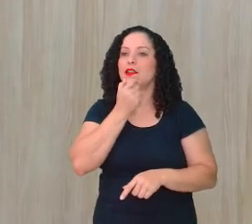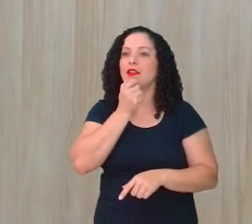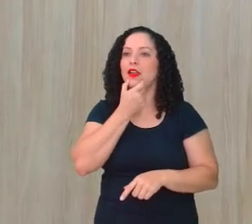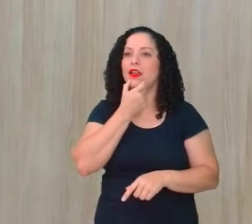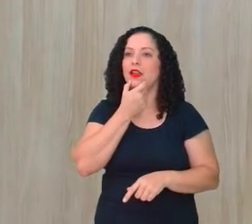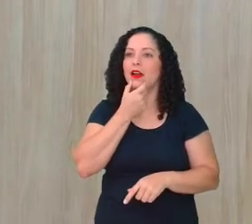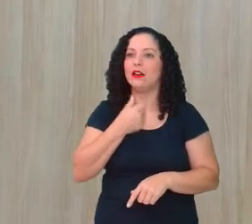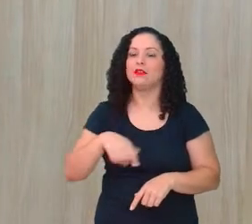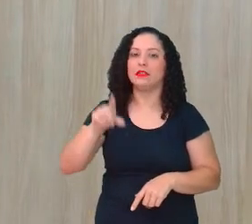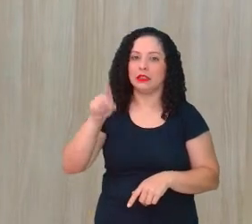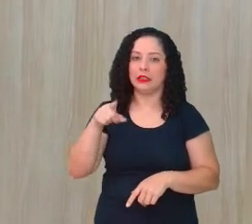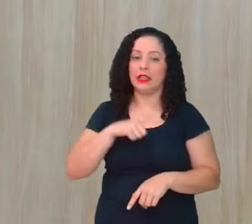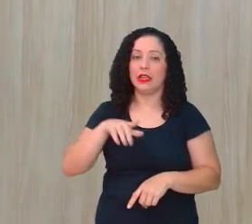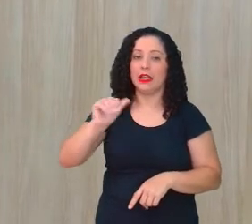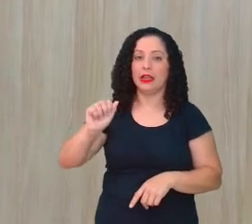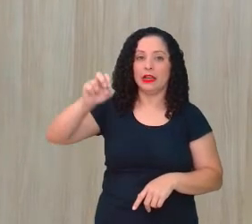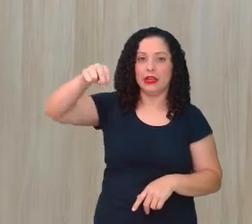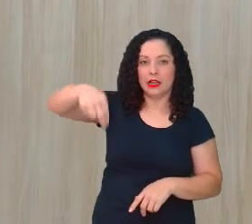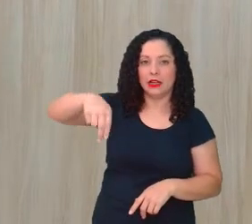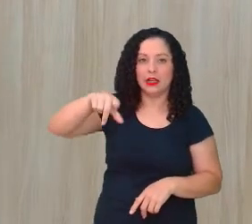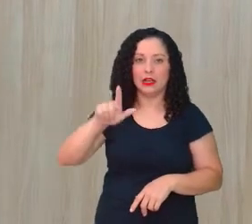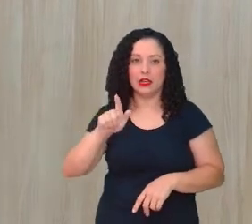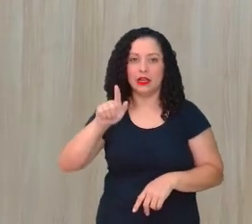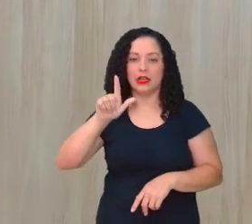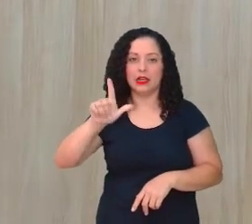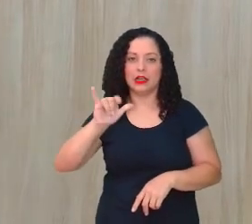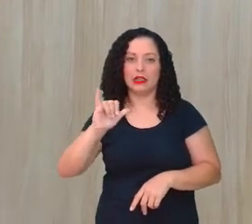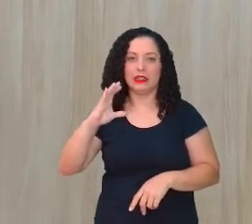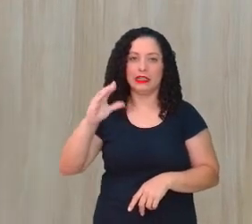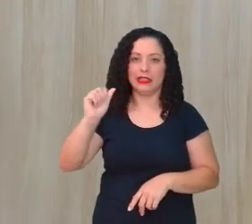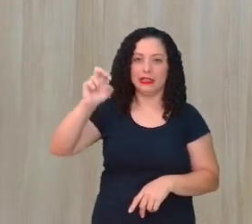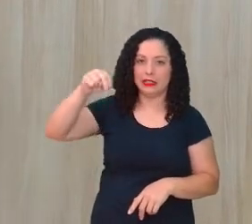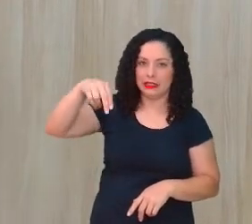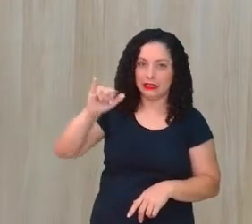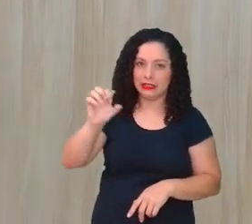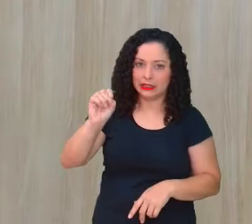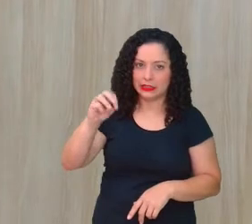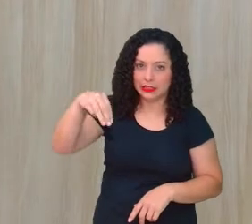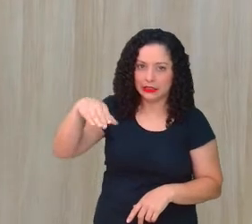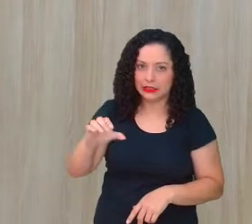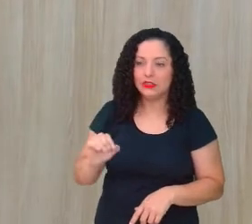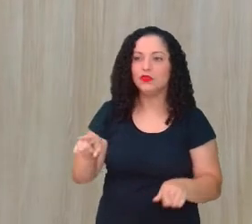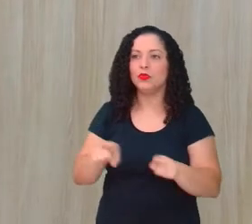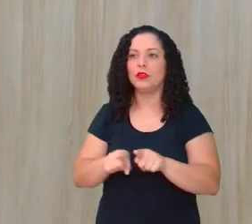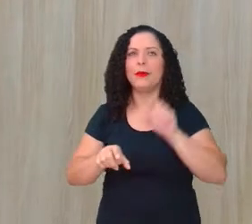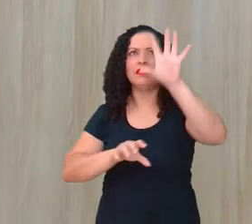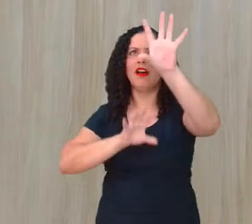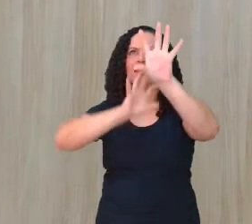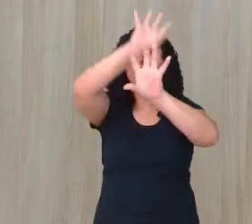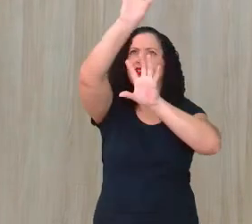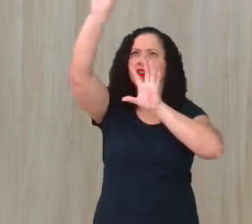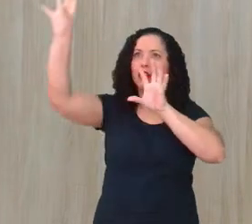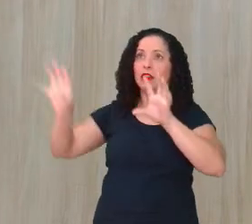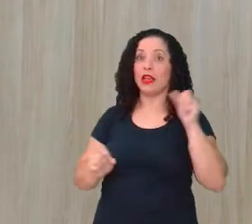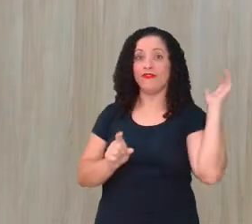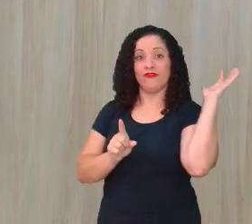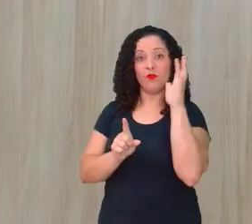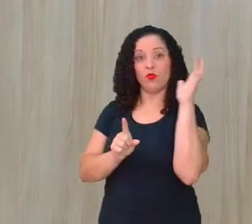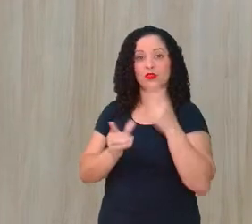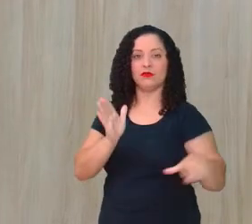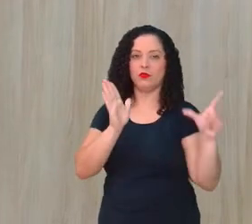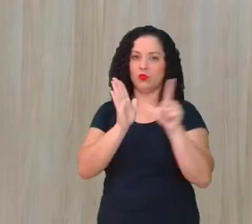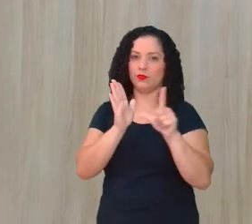do anglicanismo, que a gente vai falar dele, e as zonas de domínio luterano, né? Aqui outras